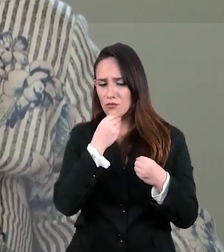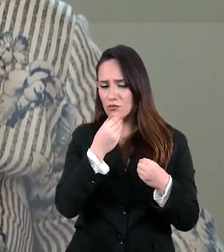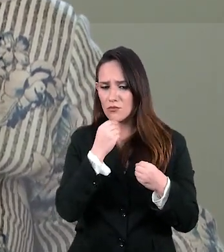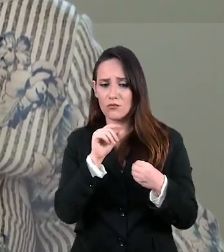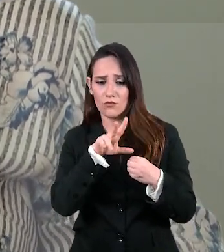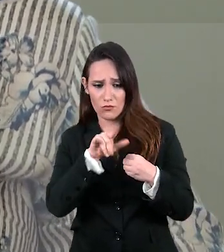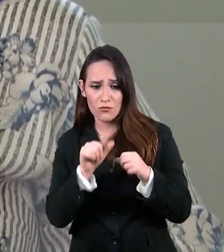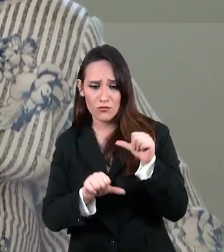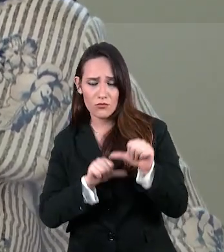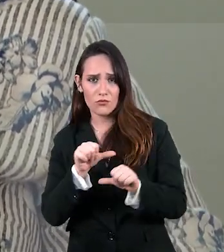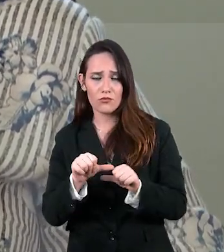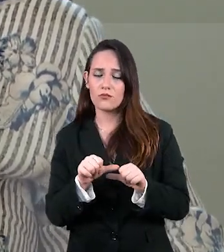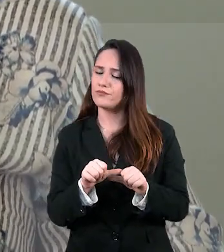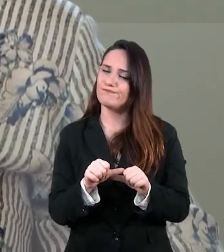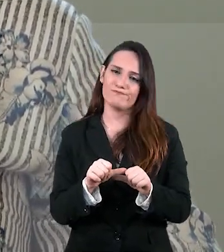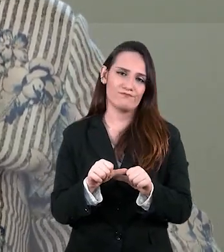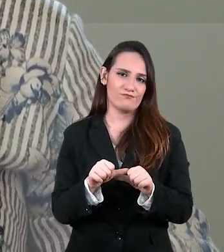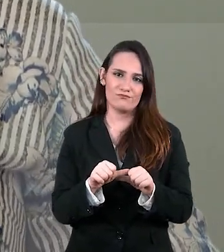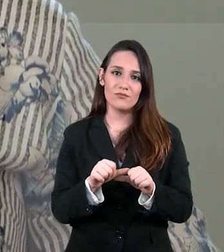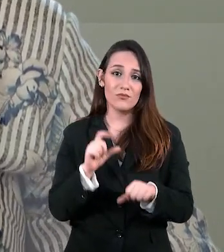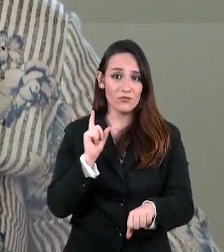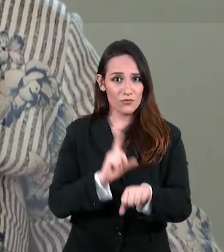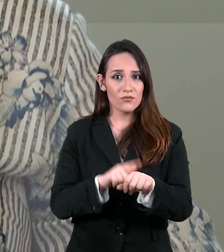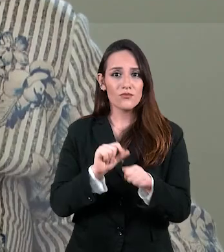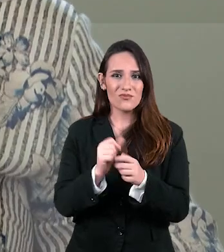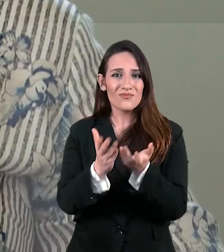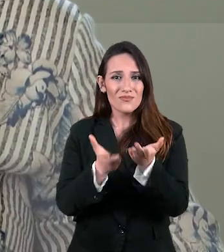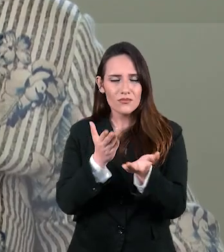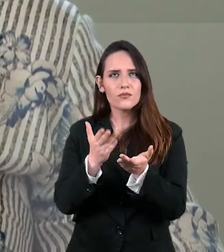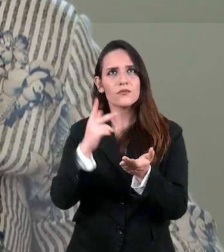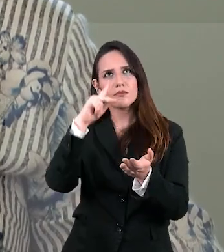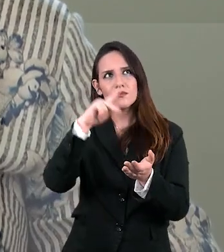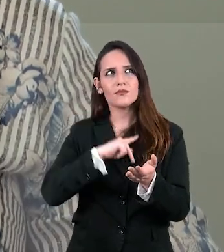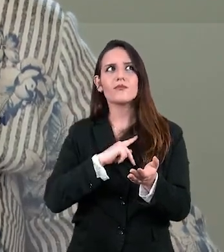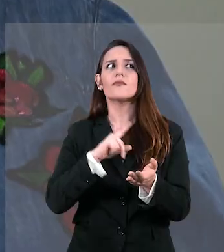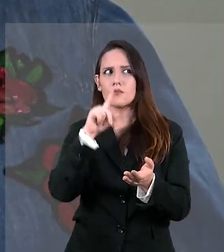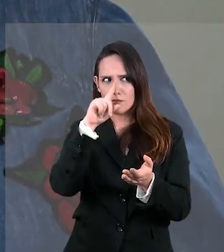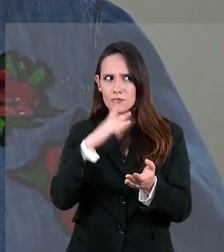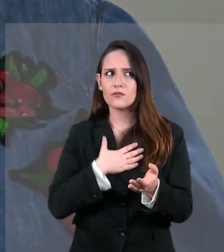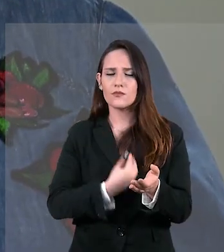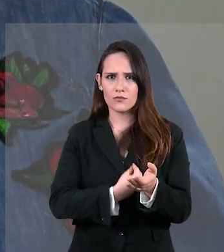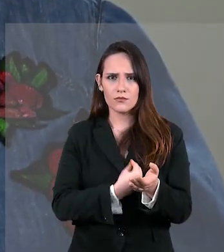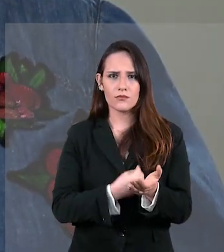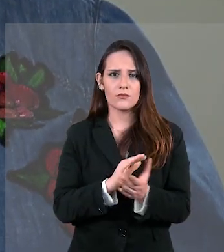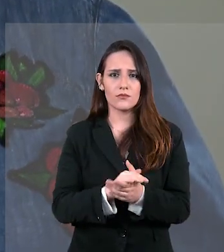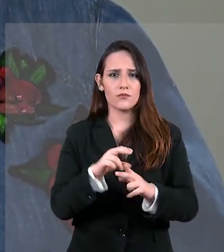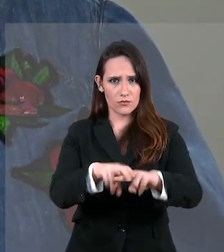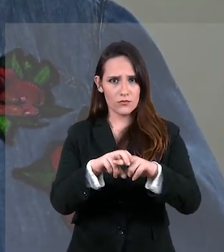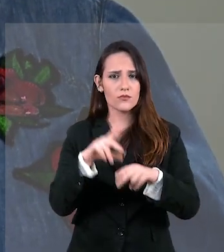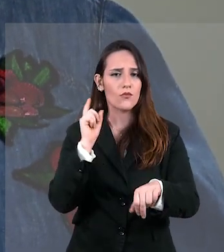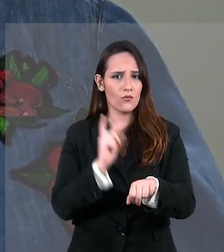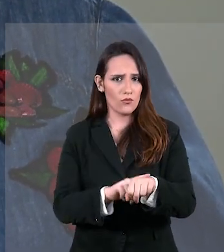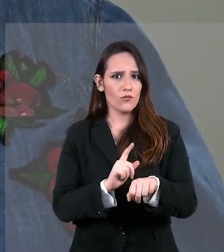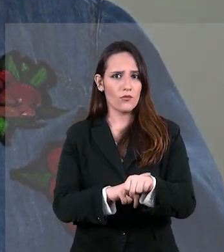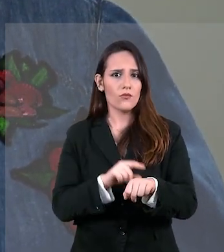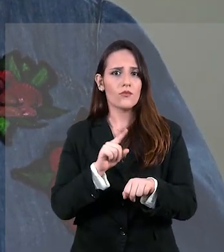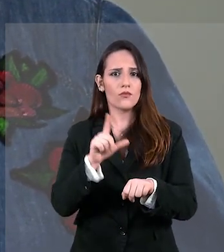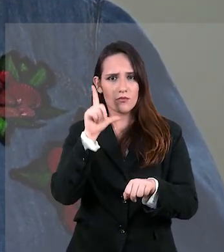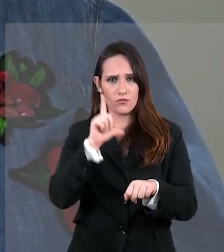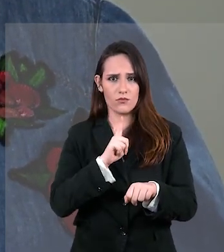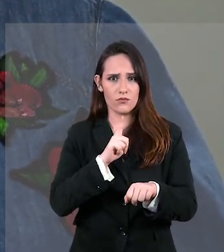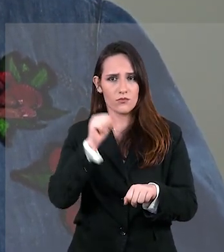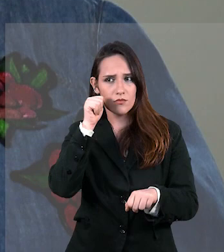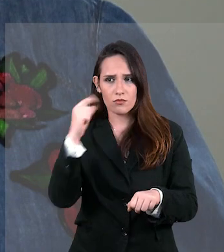ela vem no tratamento, ela consegue perceber que ela está em risco. Então, quando você atende esta mulher, ela